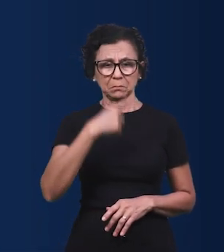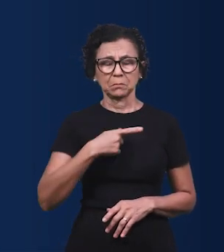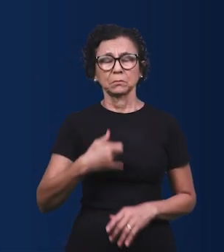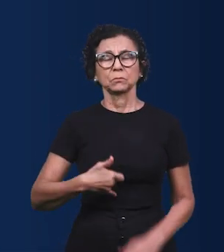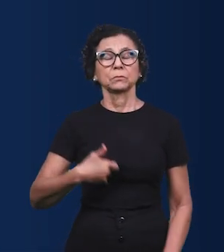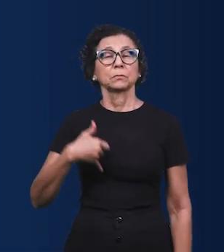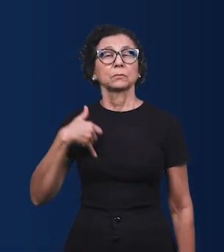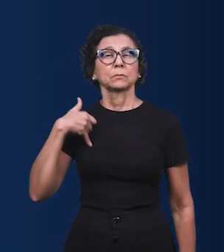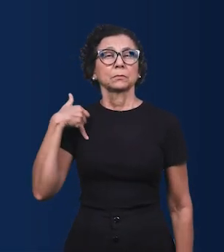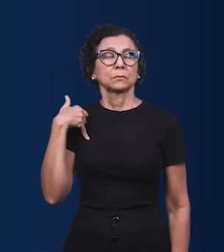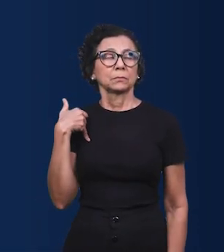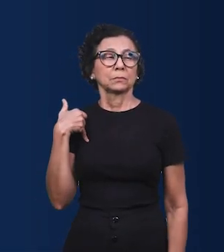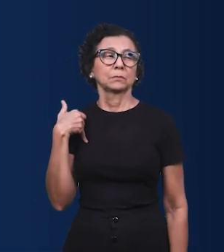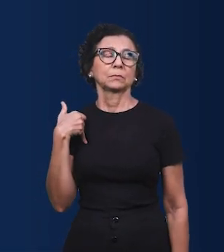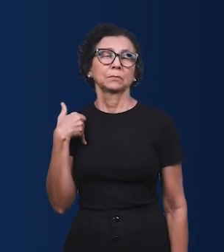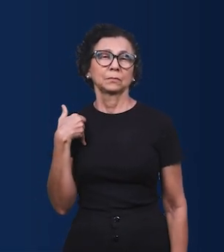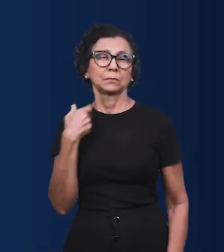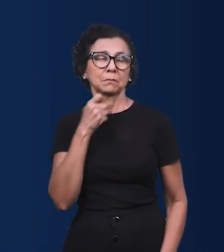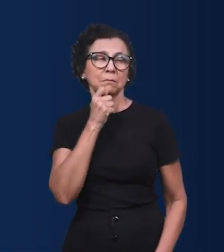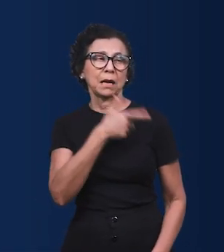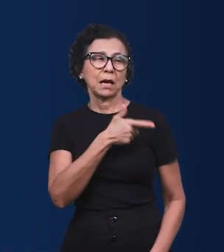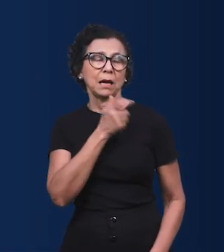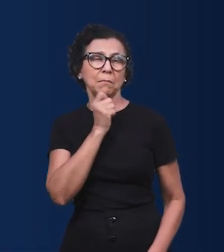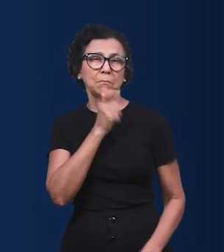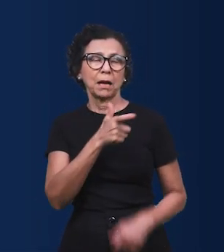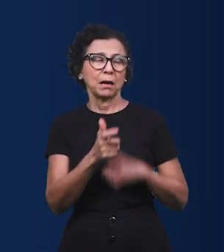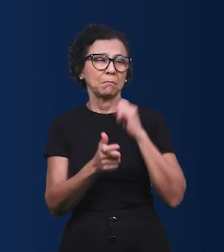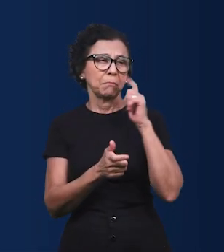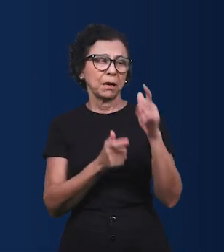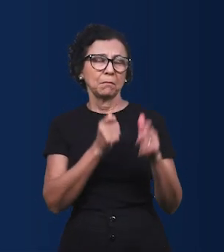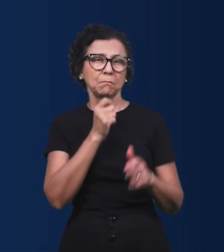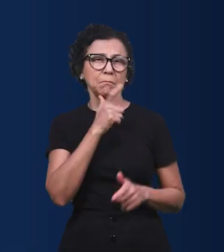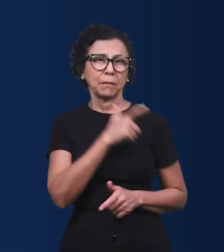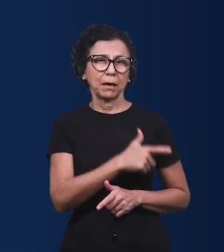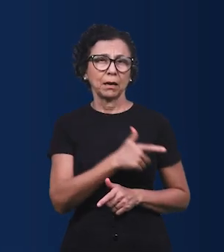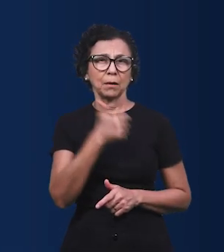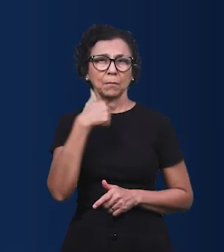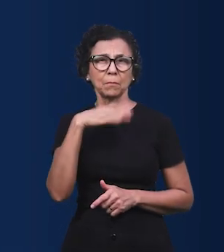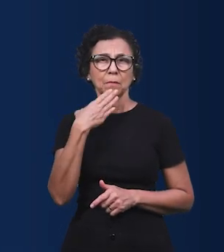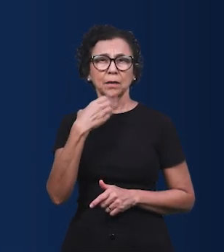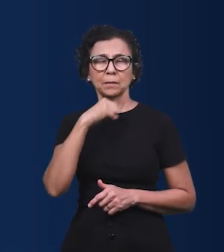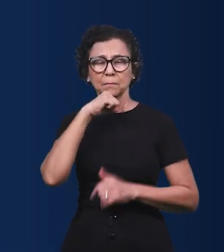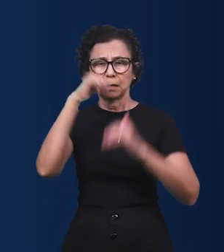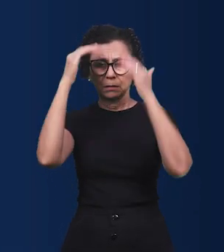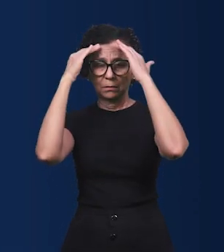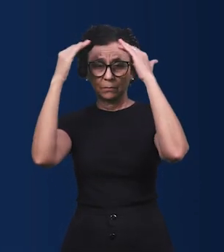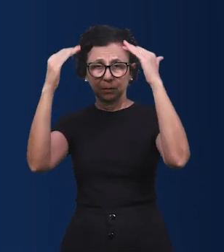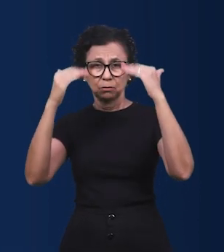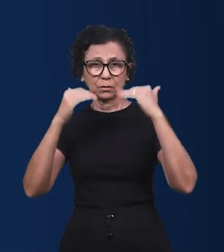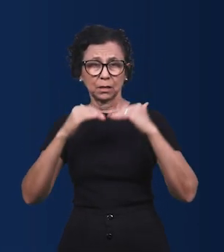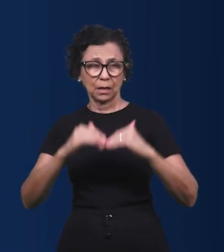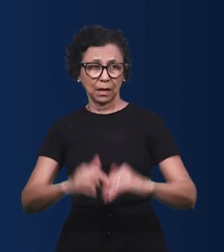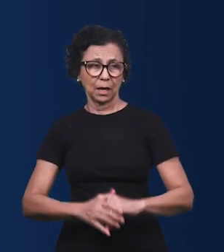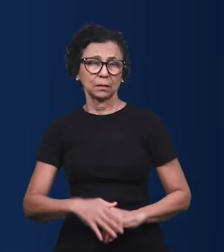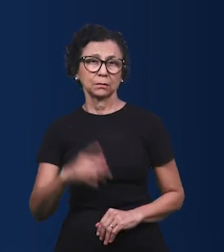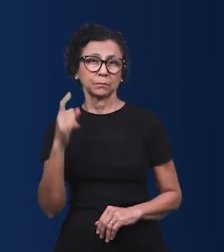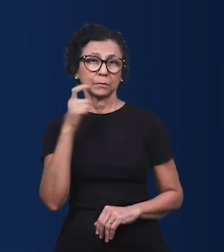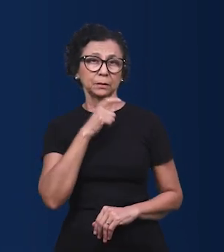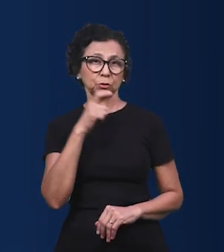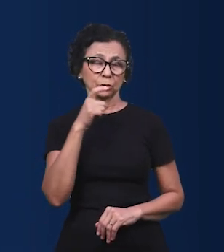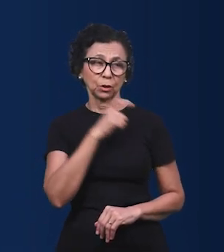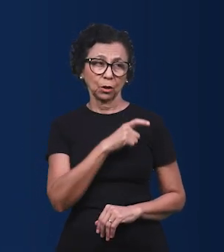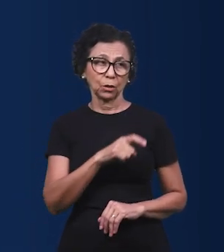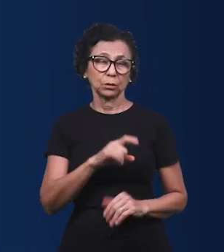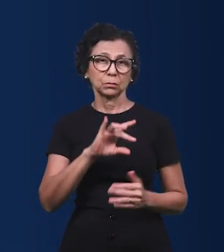avarentos, presunçosos, soberbos, blasfemos, desobedientes a pais e mães, ingratos, profanos,